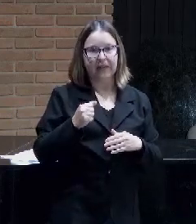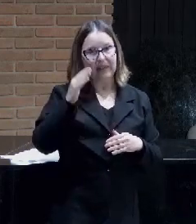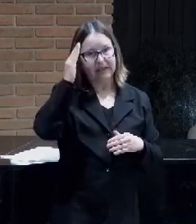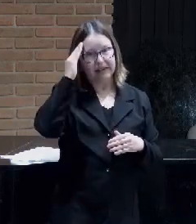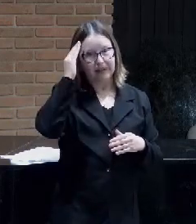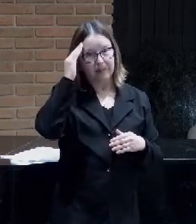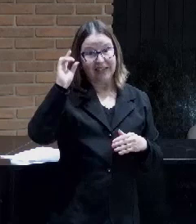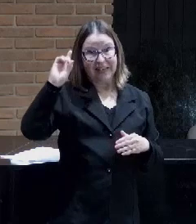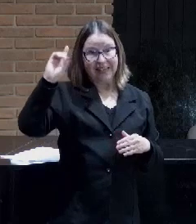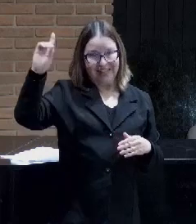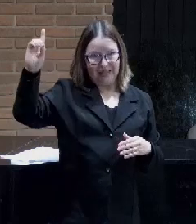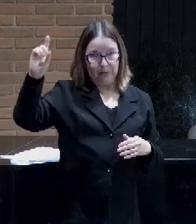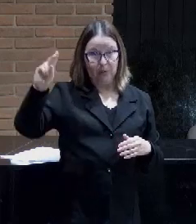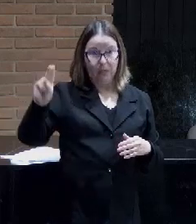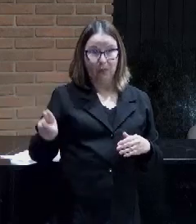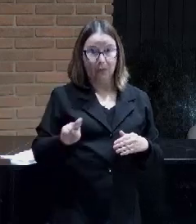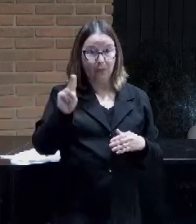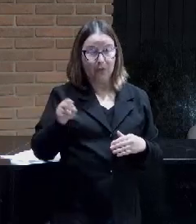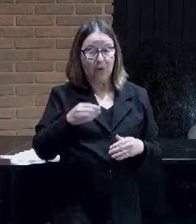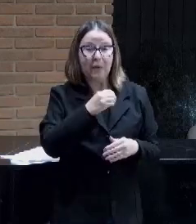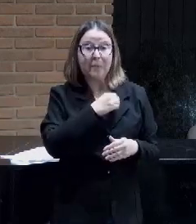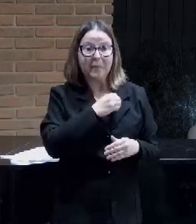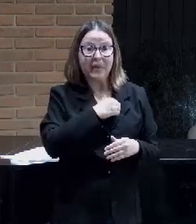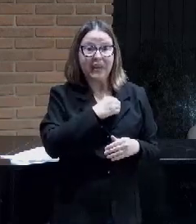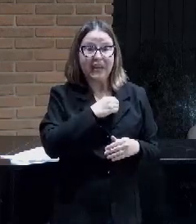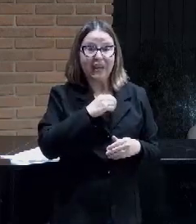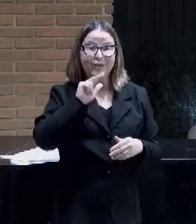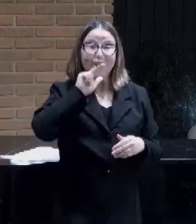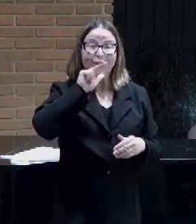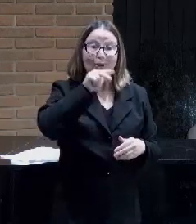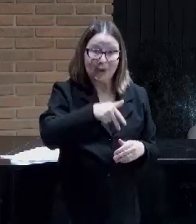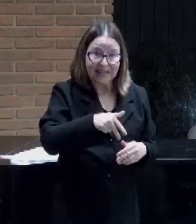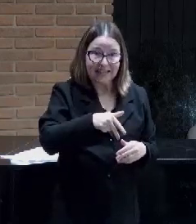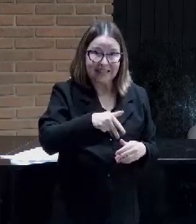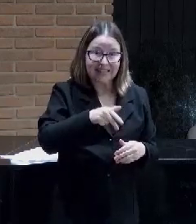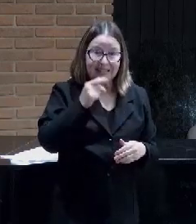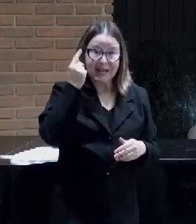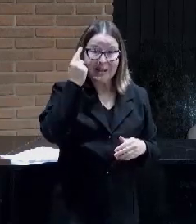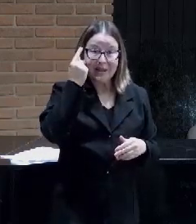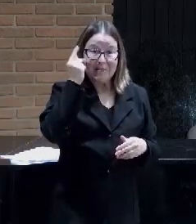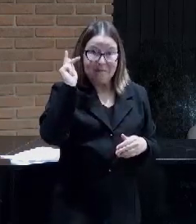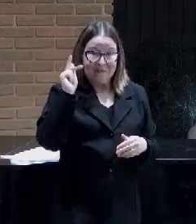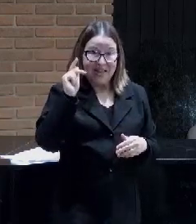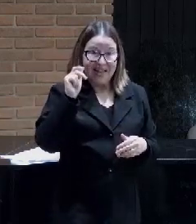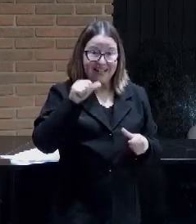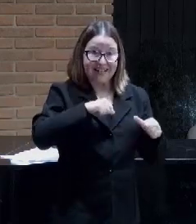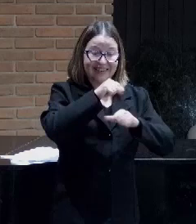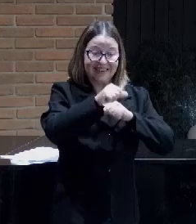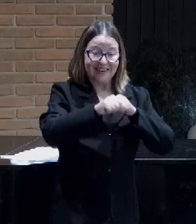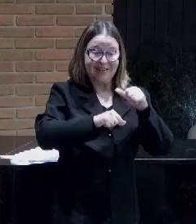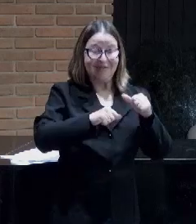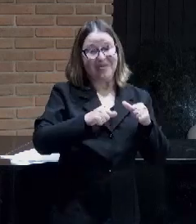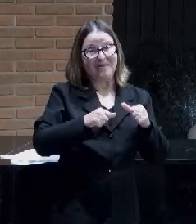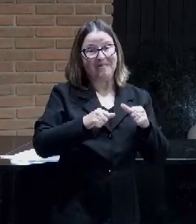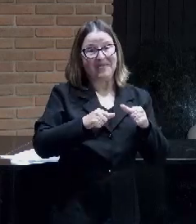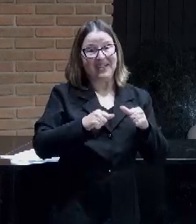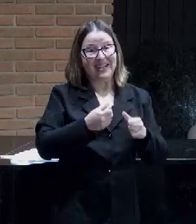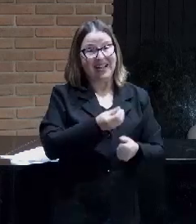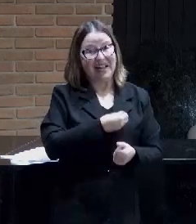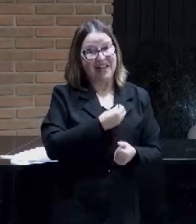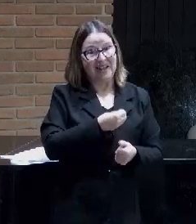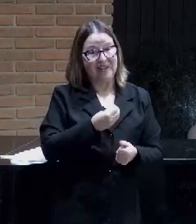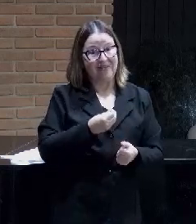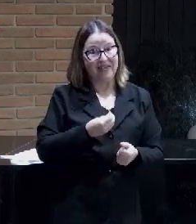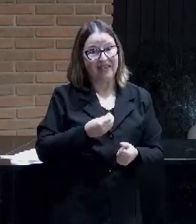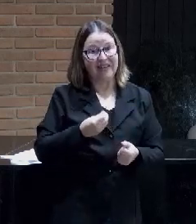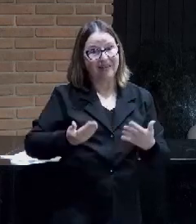com que isso acontecesse. Meus irmãos, Deus, Ele é aquele que transforma o bem em mal. A gente pode perceber isso,